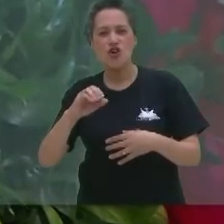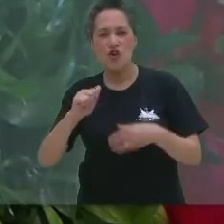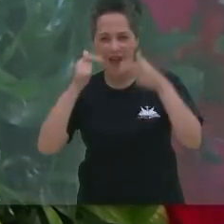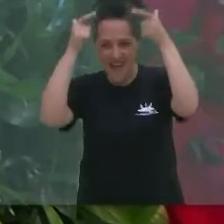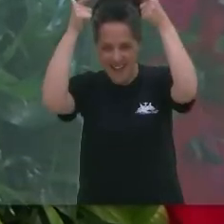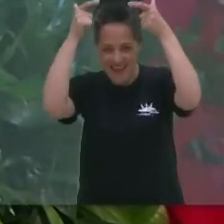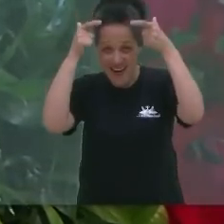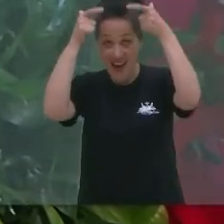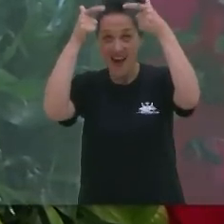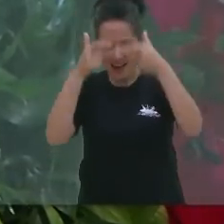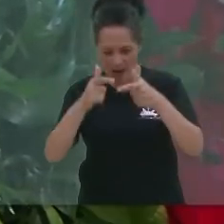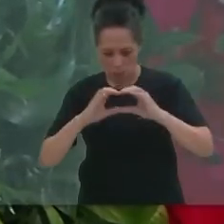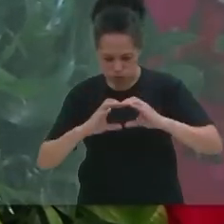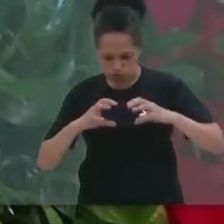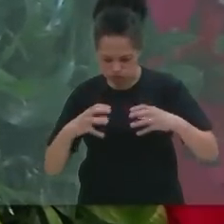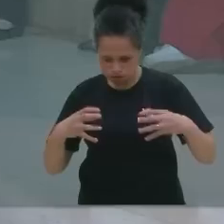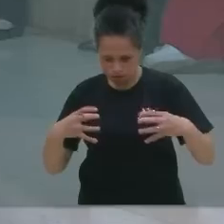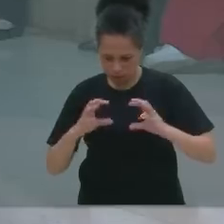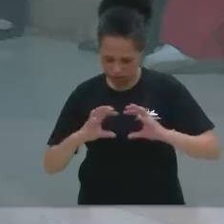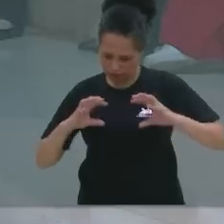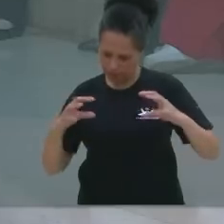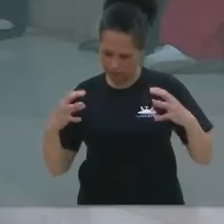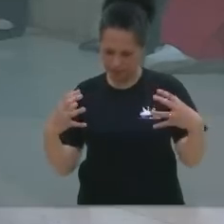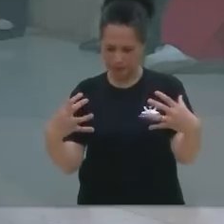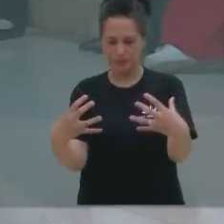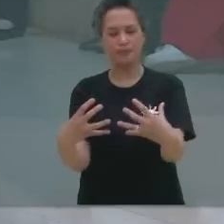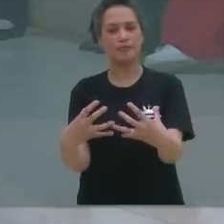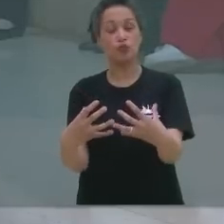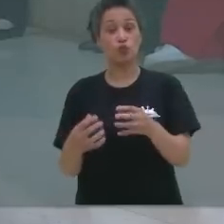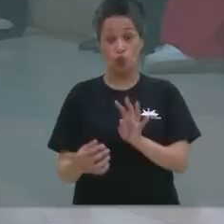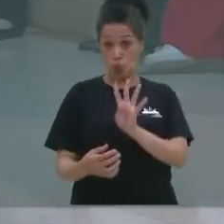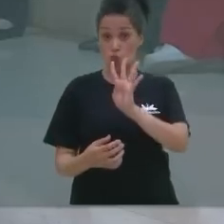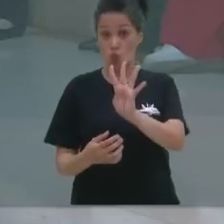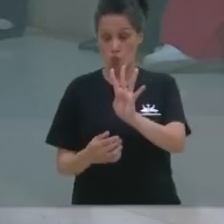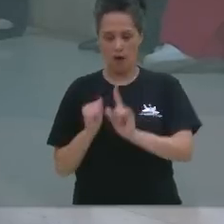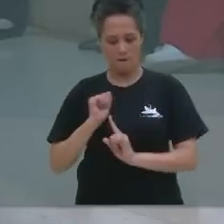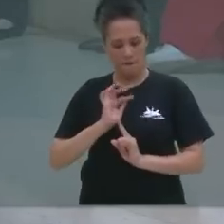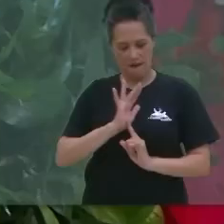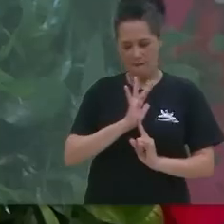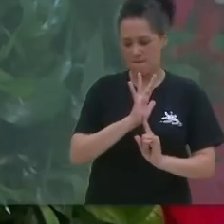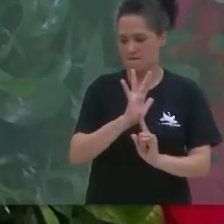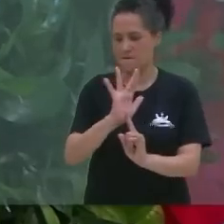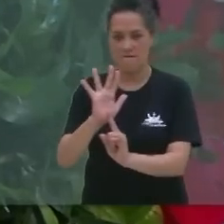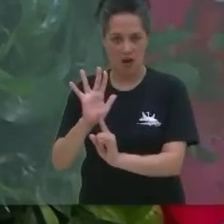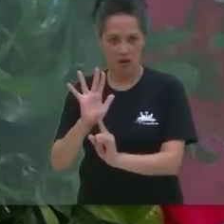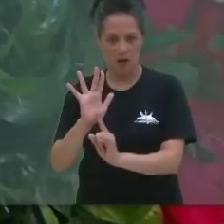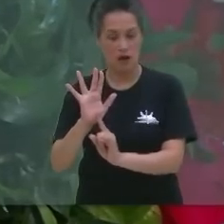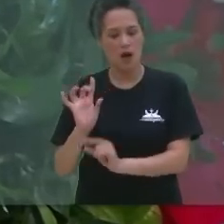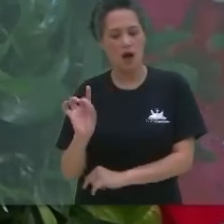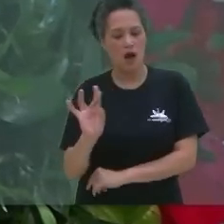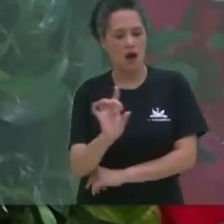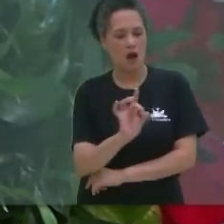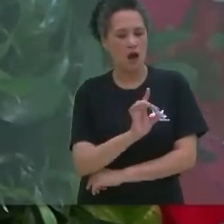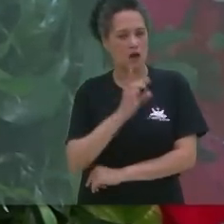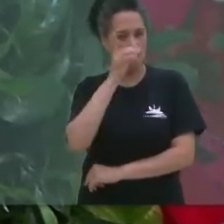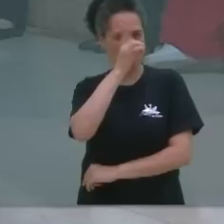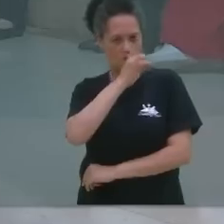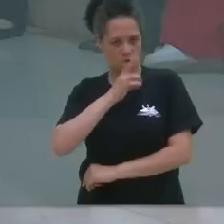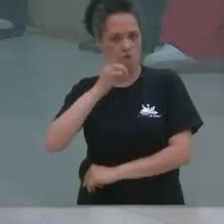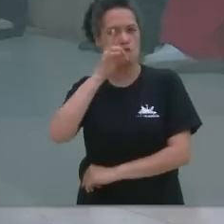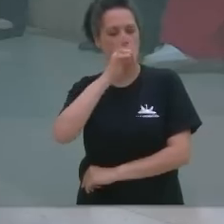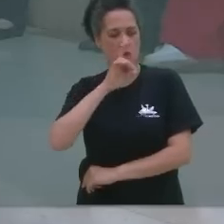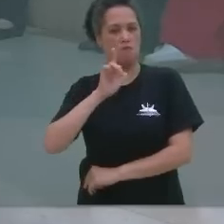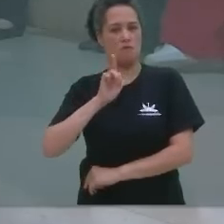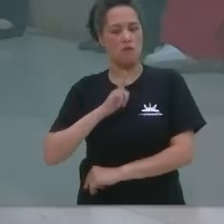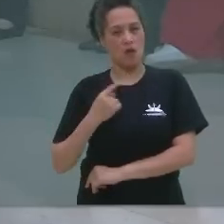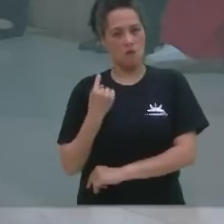composta de 4 velas. A cada domingo do Advento será acesa uma,